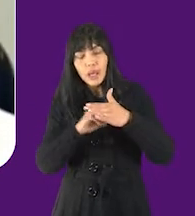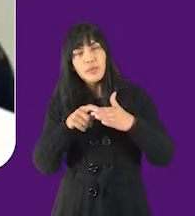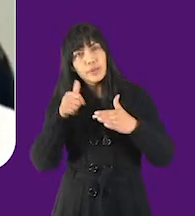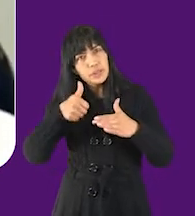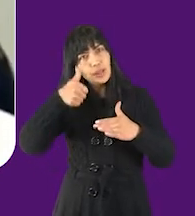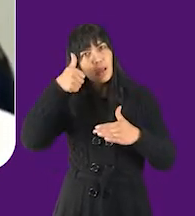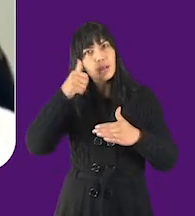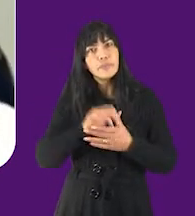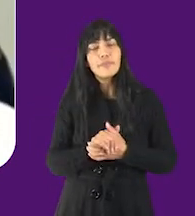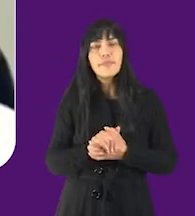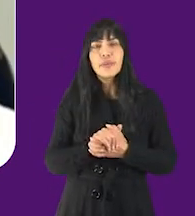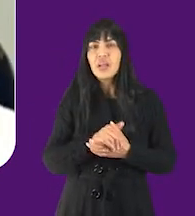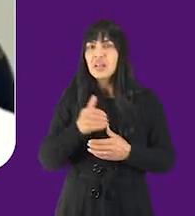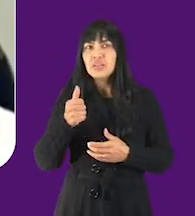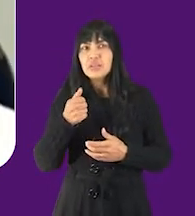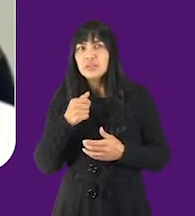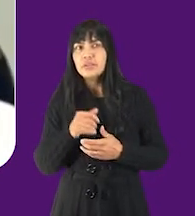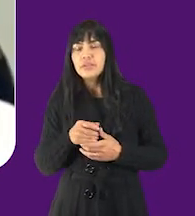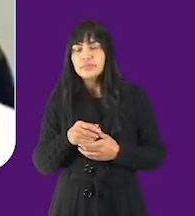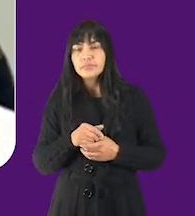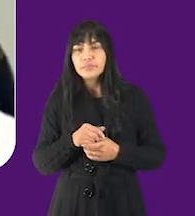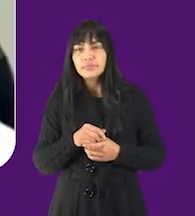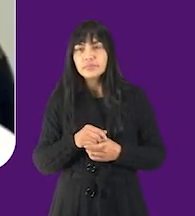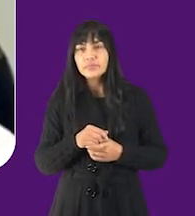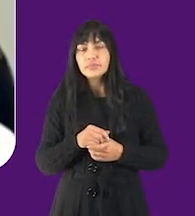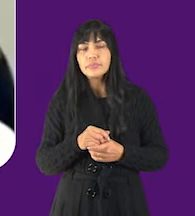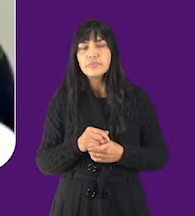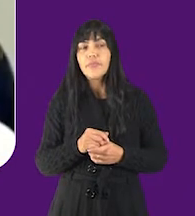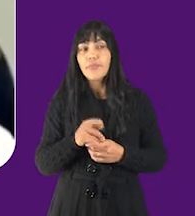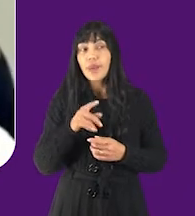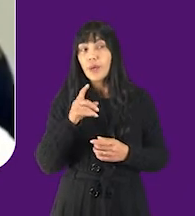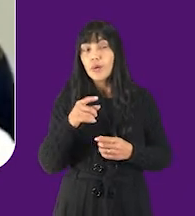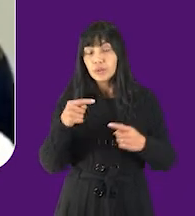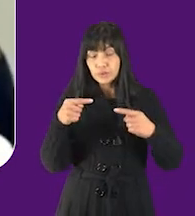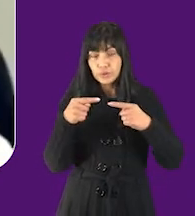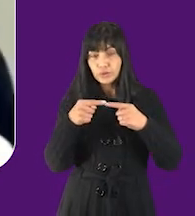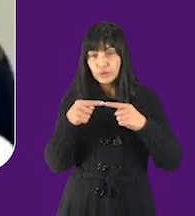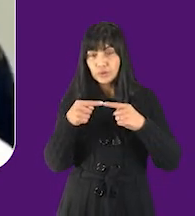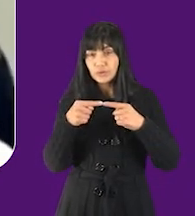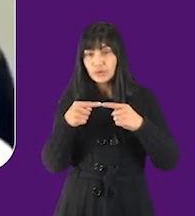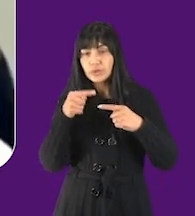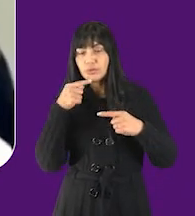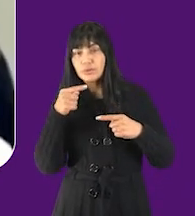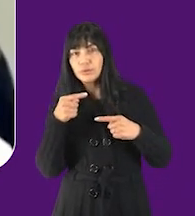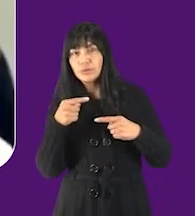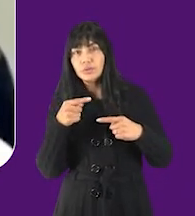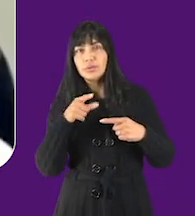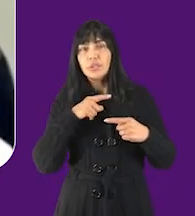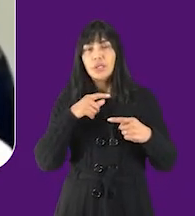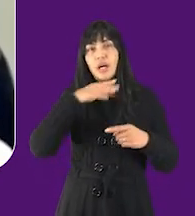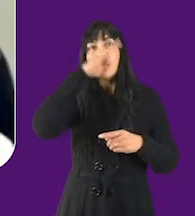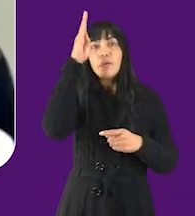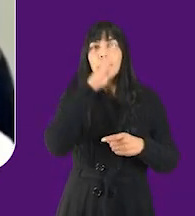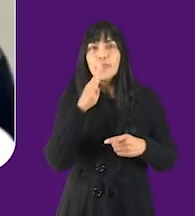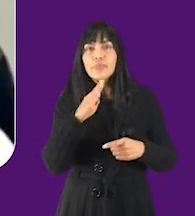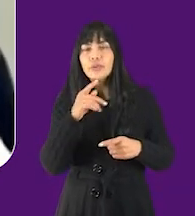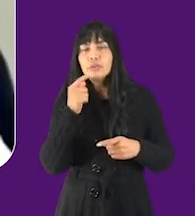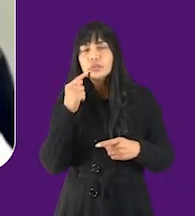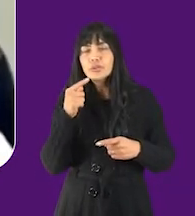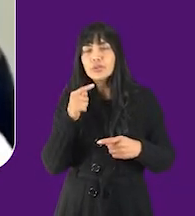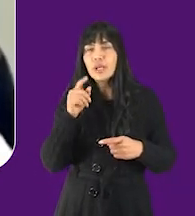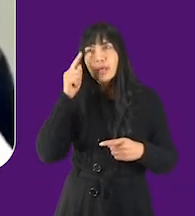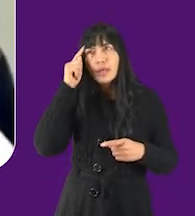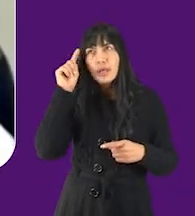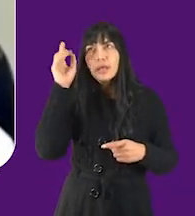somente não funciona. Eu acho que associar a resiliência à capacidade de inovação do brasileiro, de